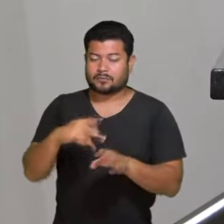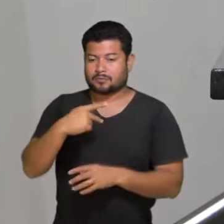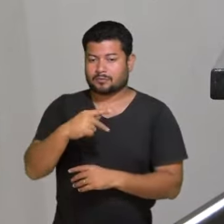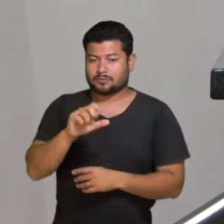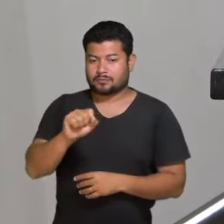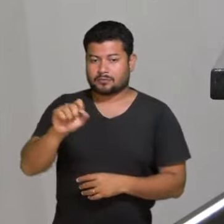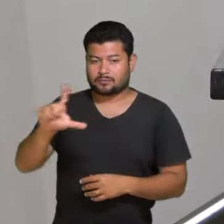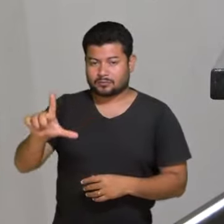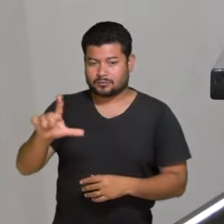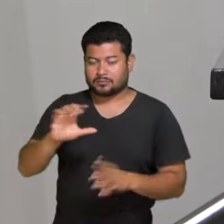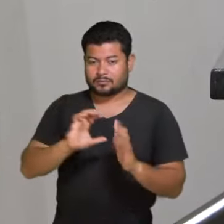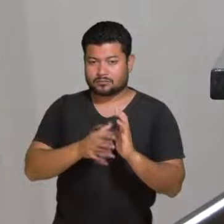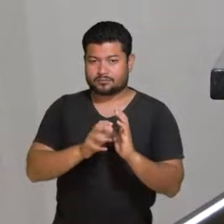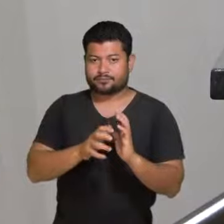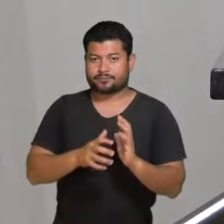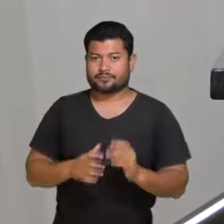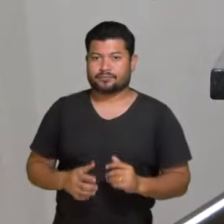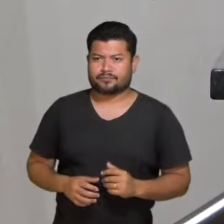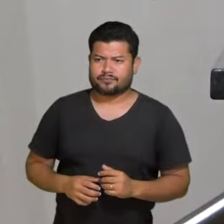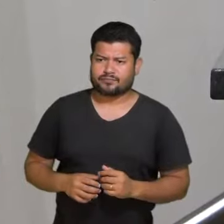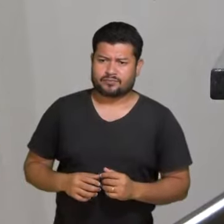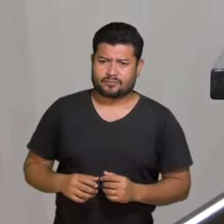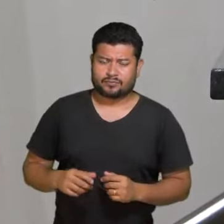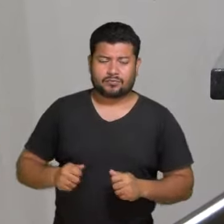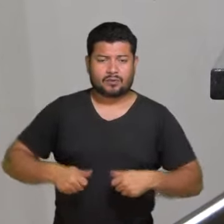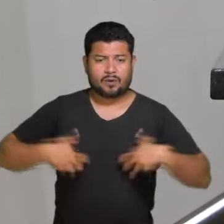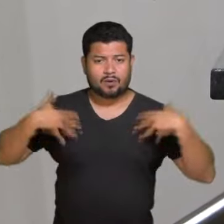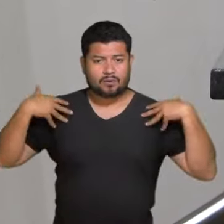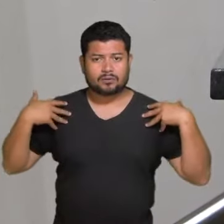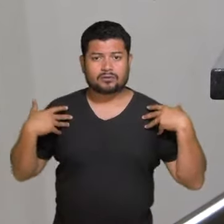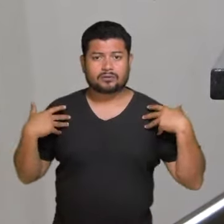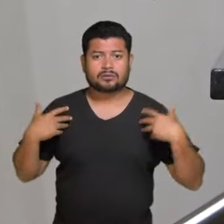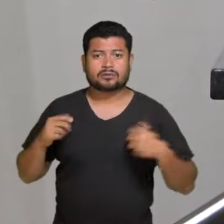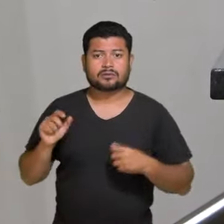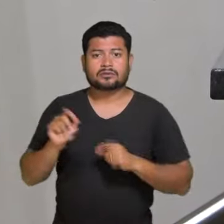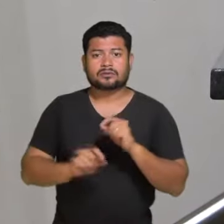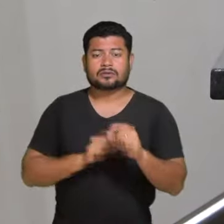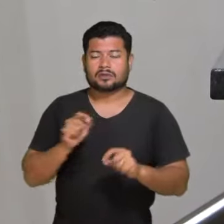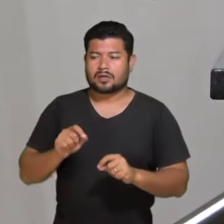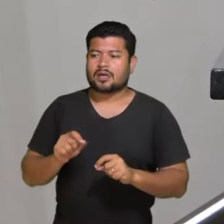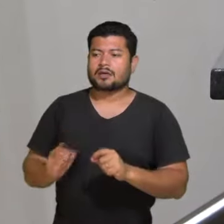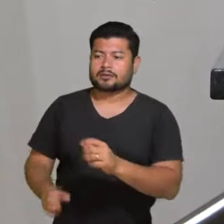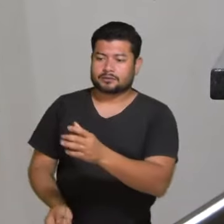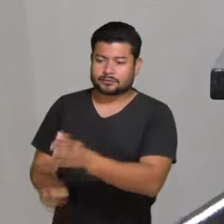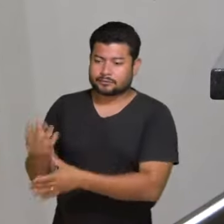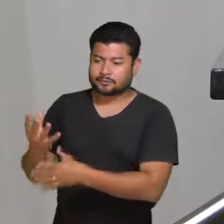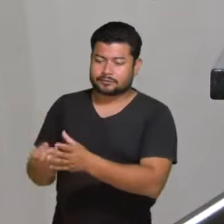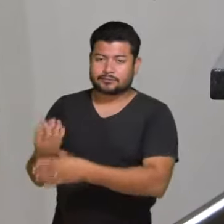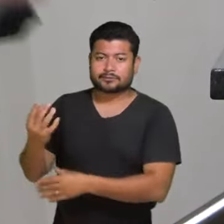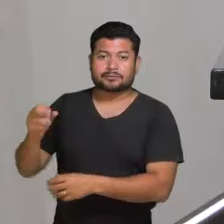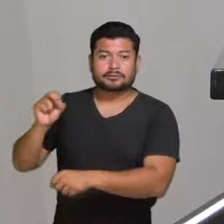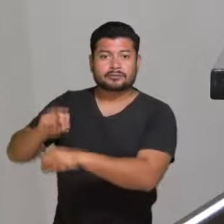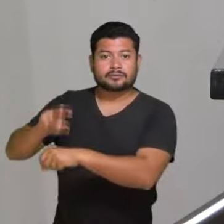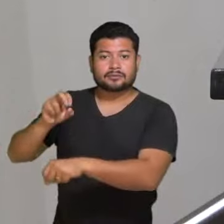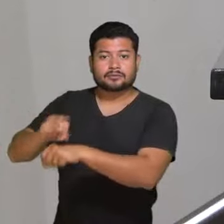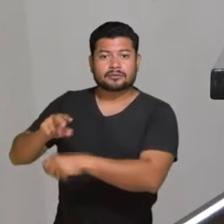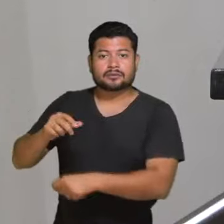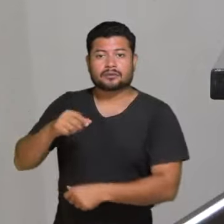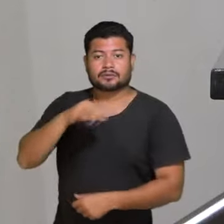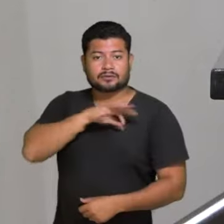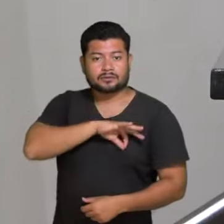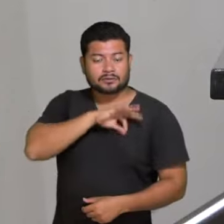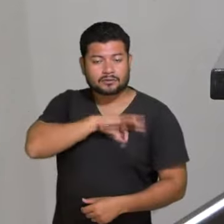Quem tem que ser homenageado é quem gera emprego e renda. Como já disse, quem gera qualidade de